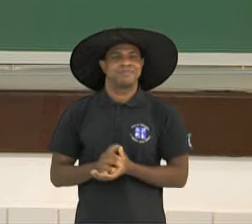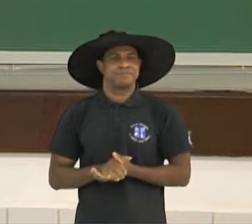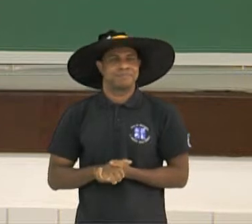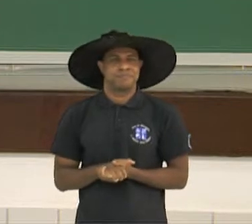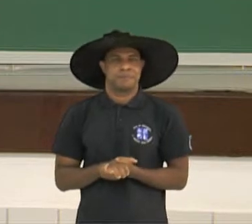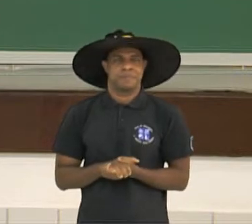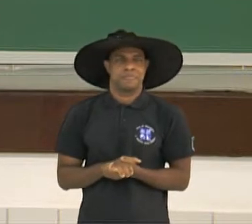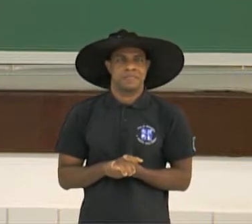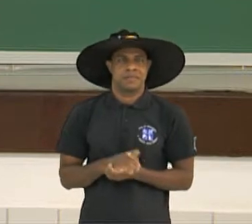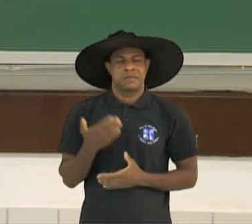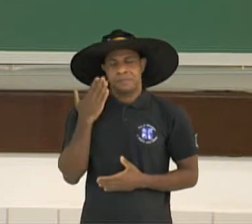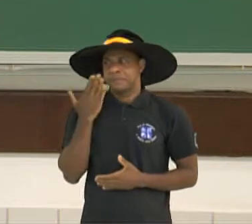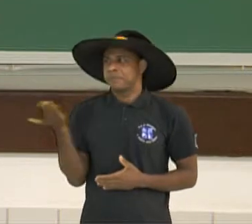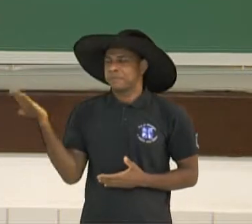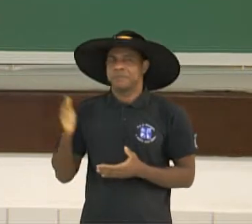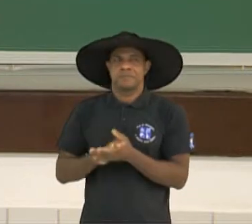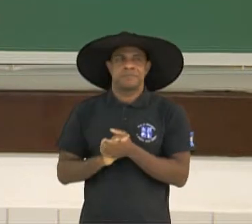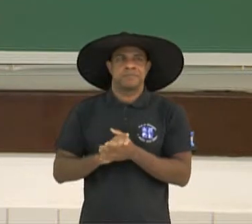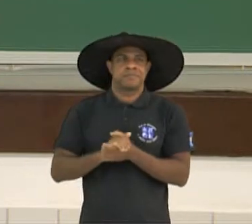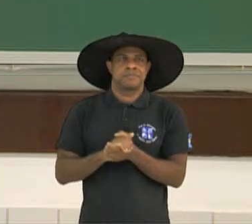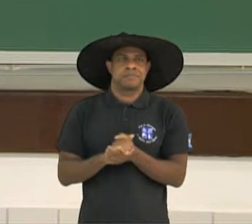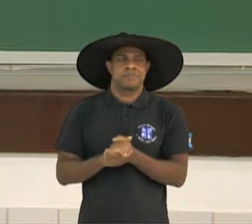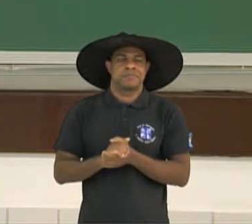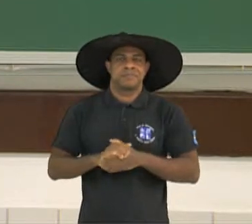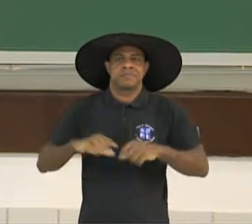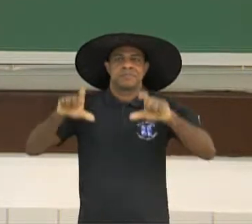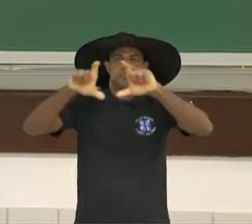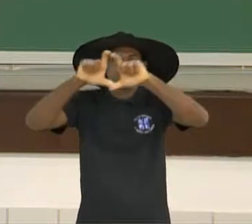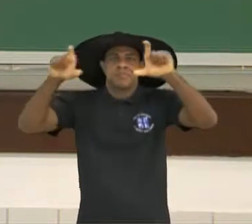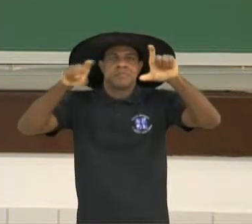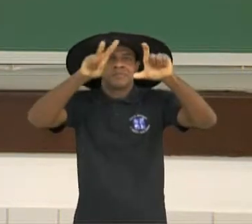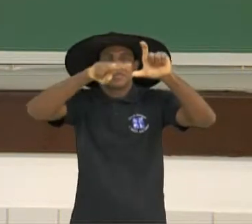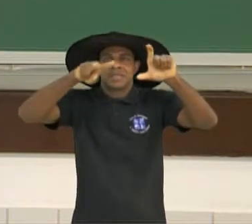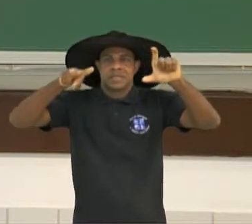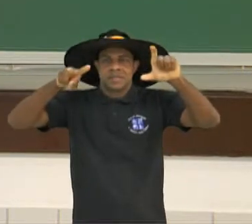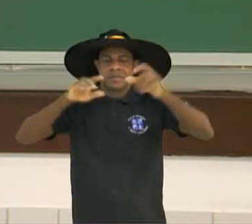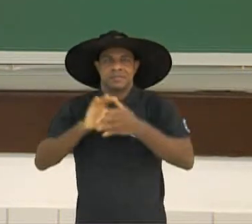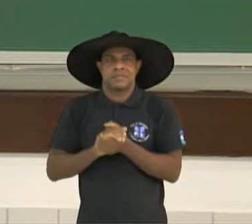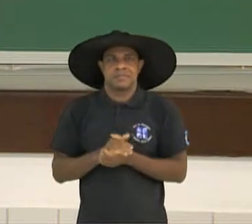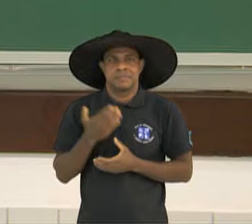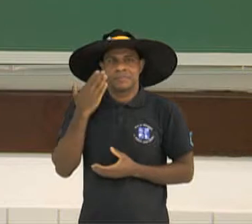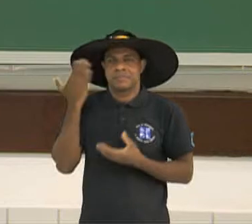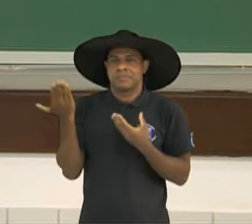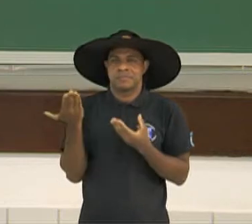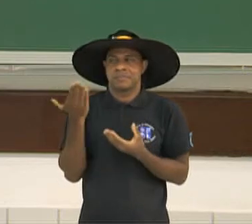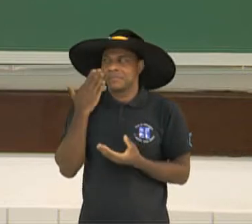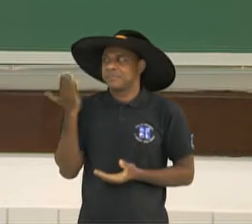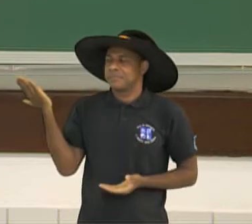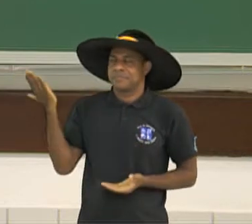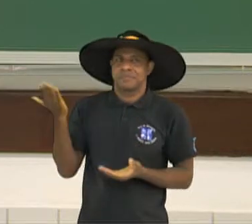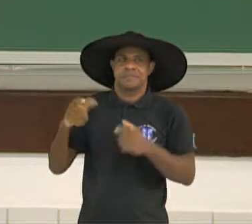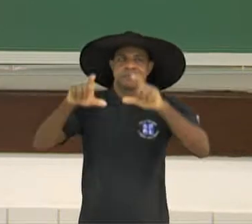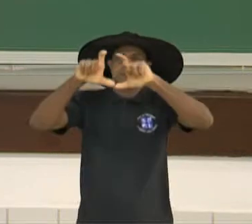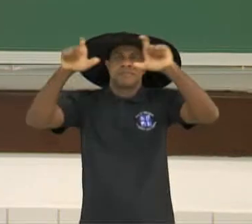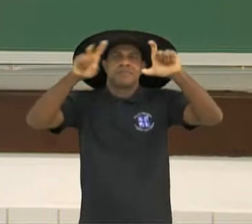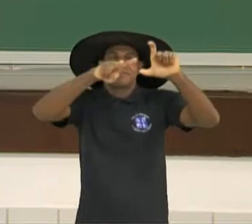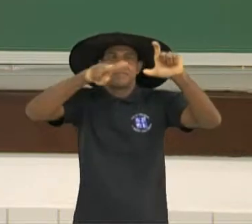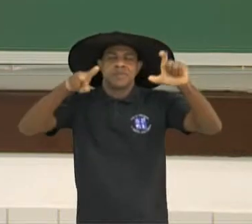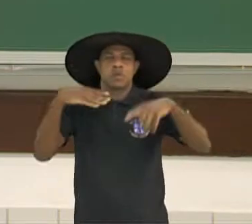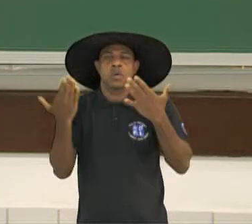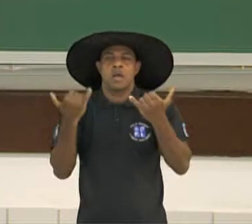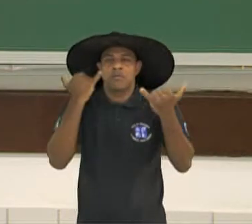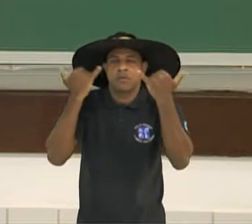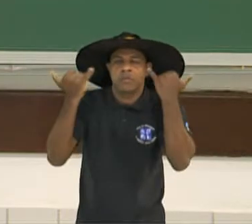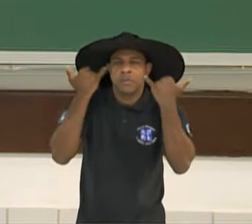certo? Check true or false according to the chart. Então, vamos verificar de acordo com o nosso fragmento quais informações